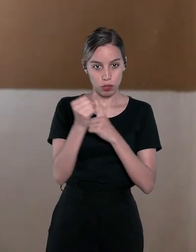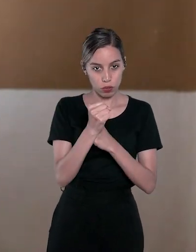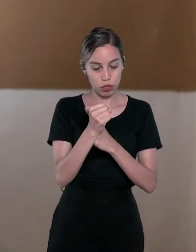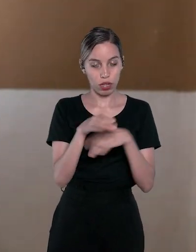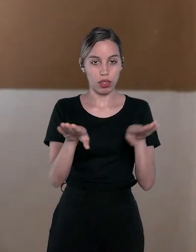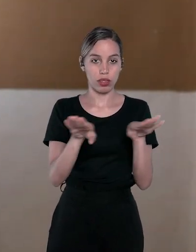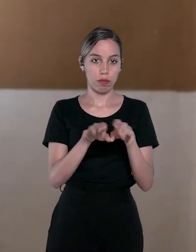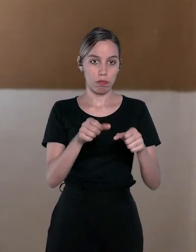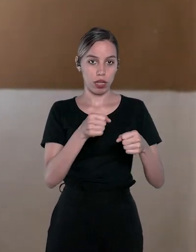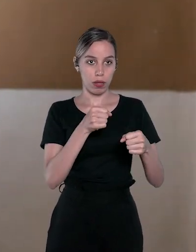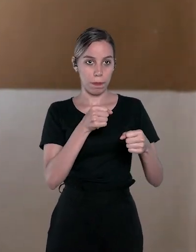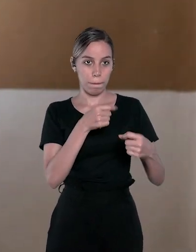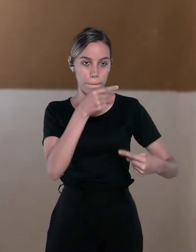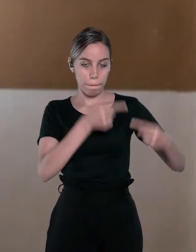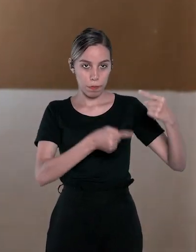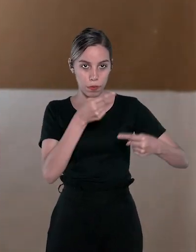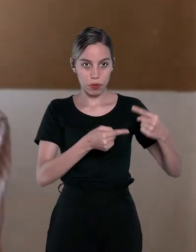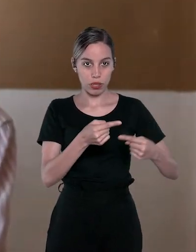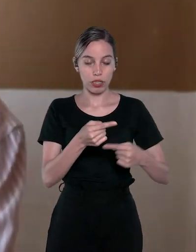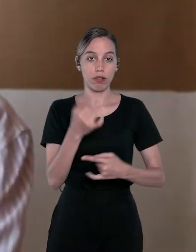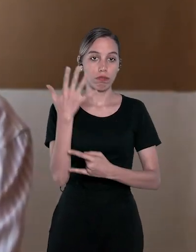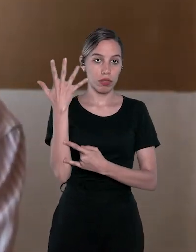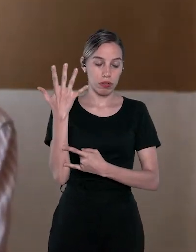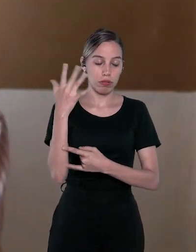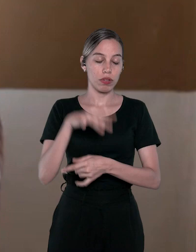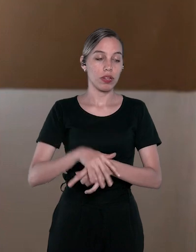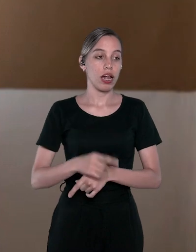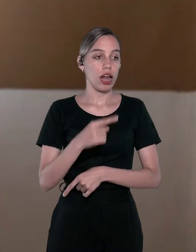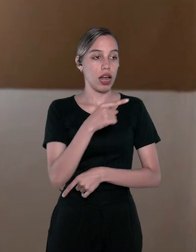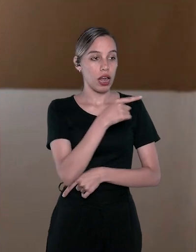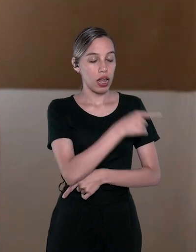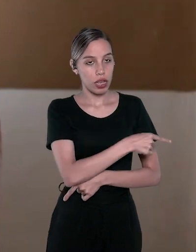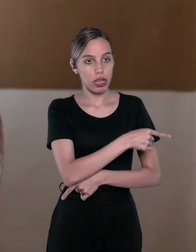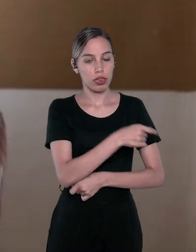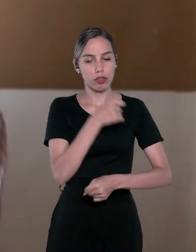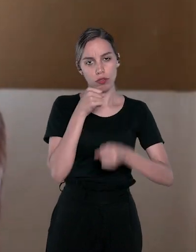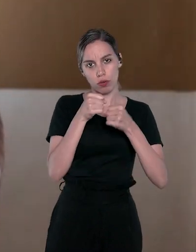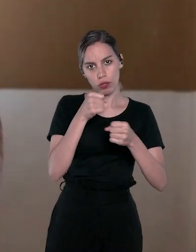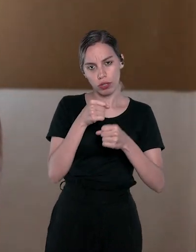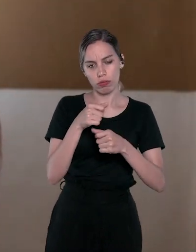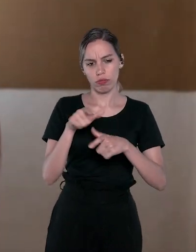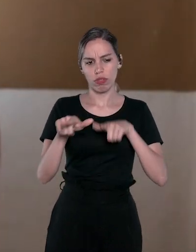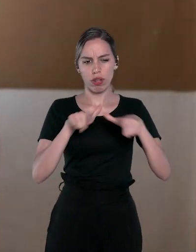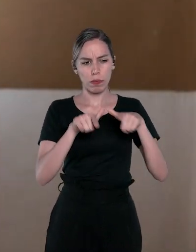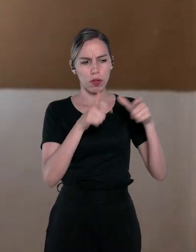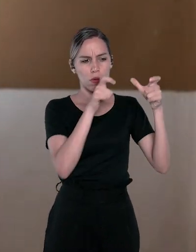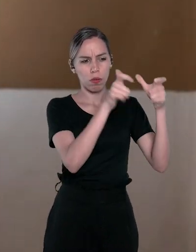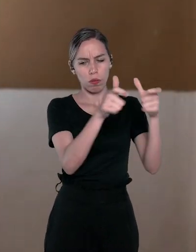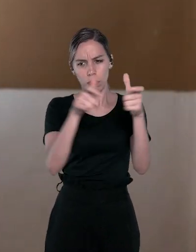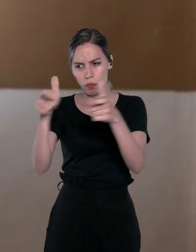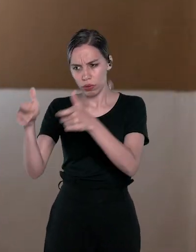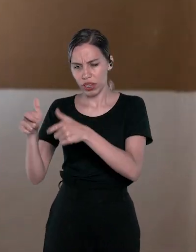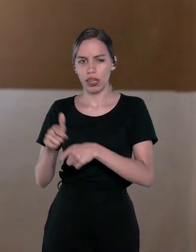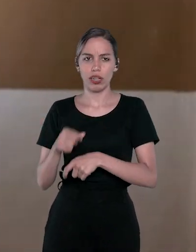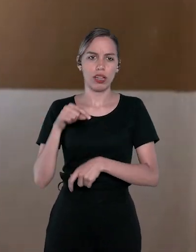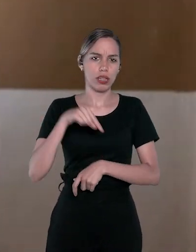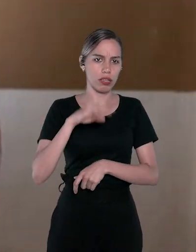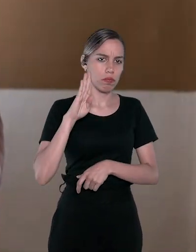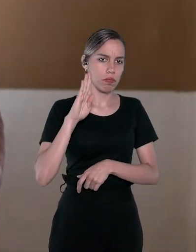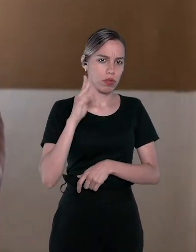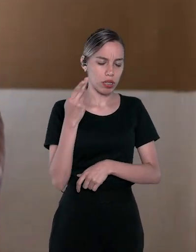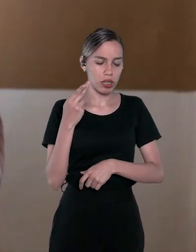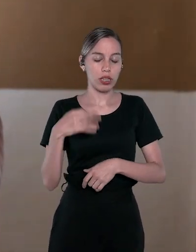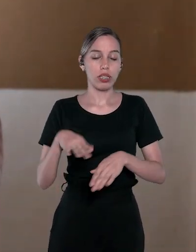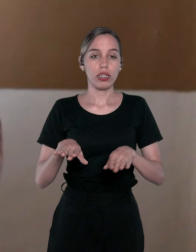pela Universidade Federal de Minas Gerais. Como jornalista, atuou em diversos veículos de imprensa em Belo Horizonte e